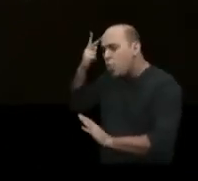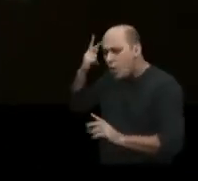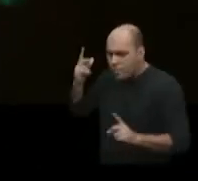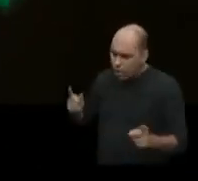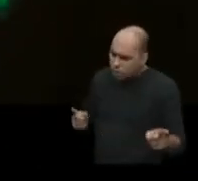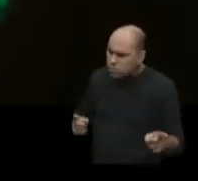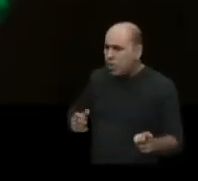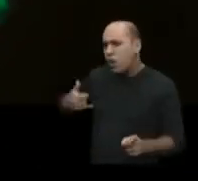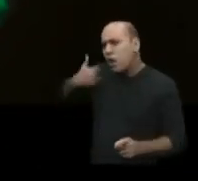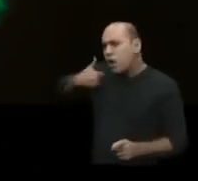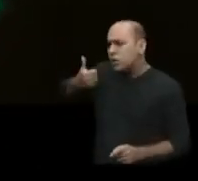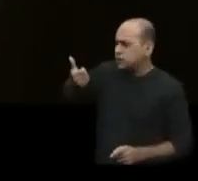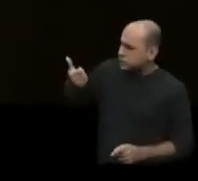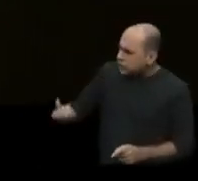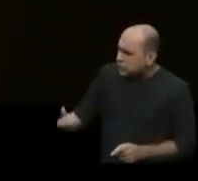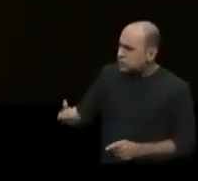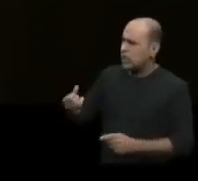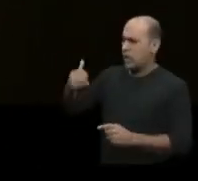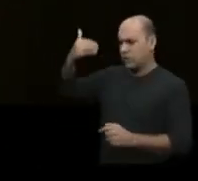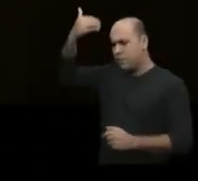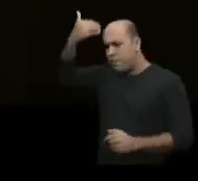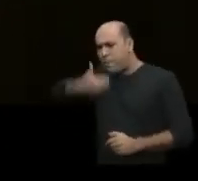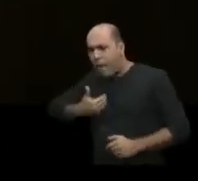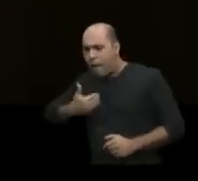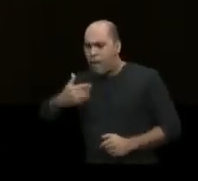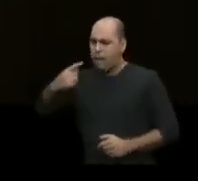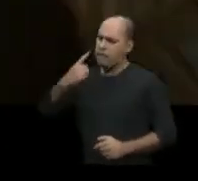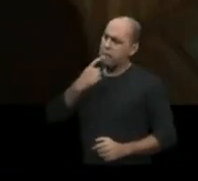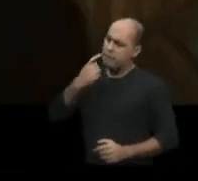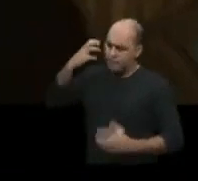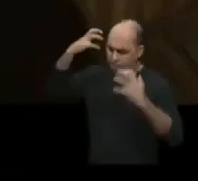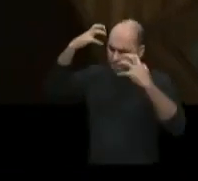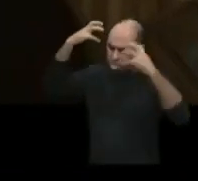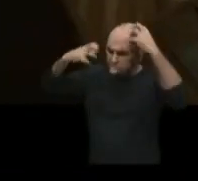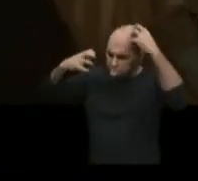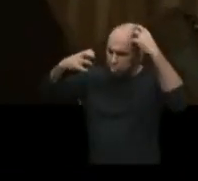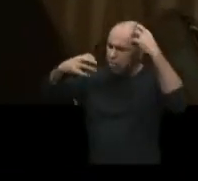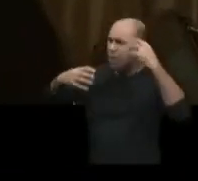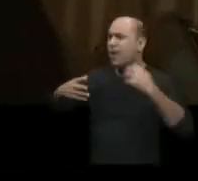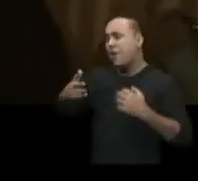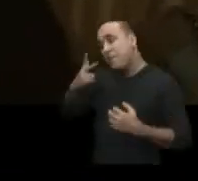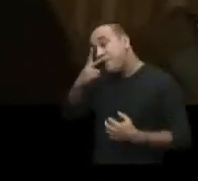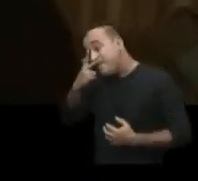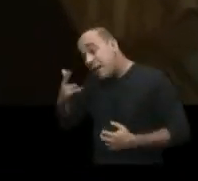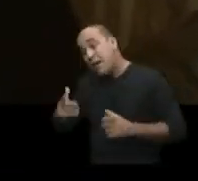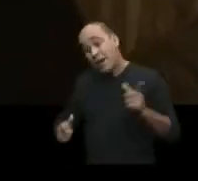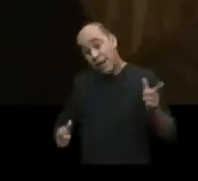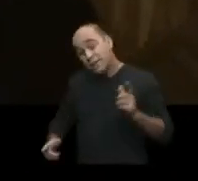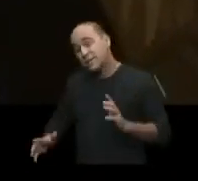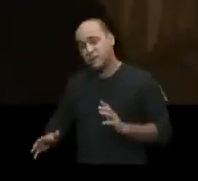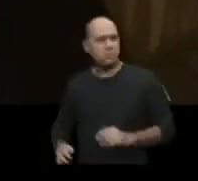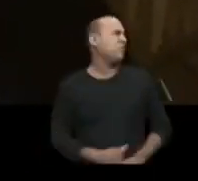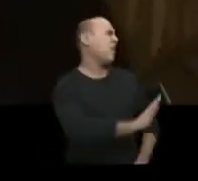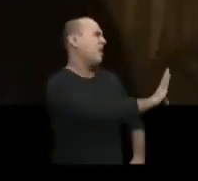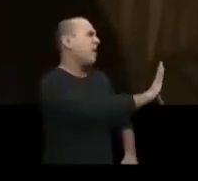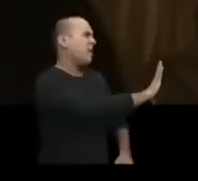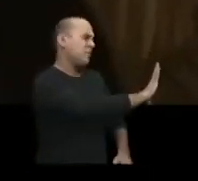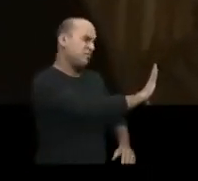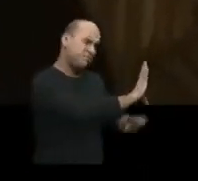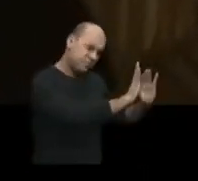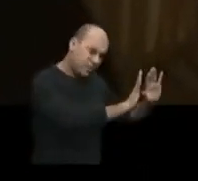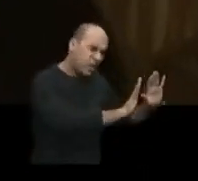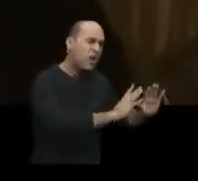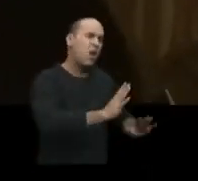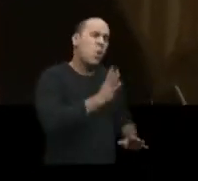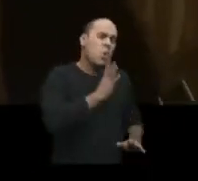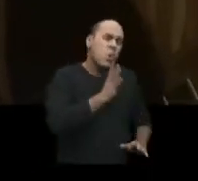de 16 anos que sofre um AVC hemorrágico sem sintomas prévios, geralmente aponta para... Doutor Felipe, eu sou professora